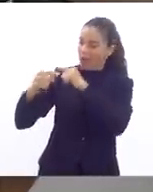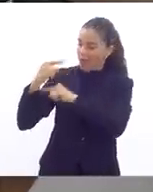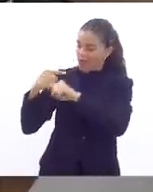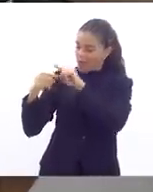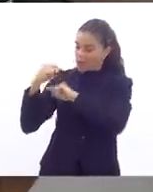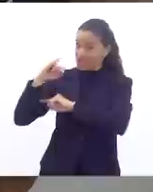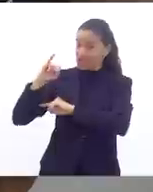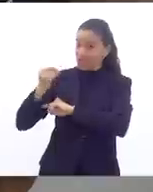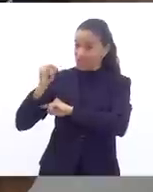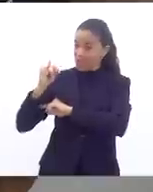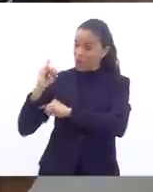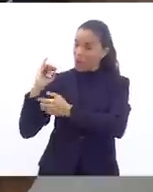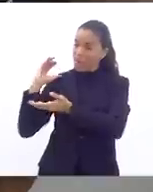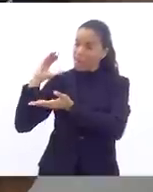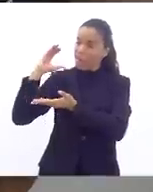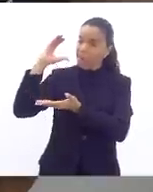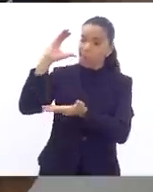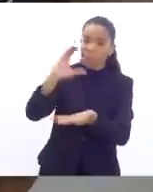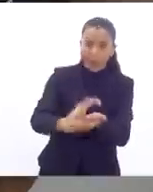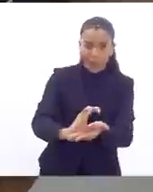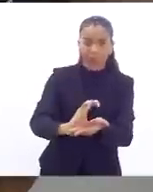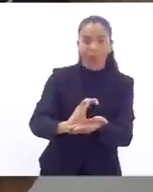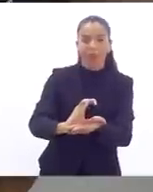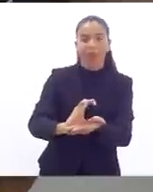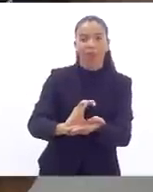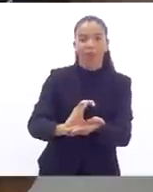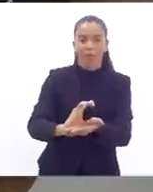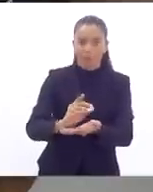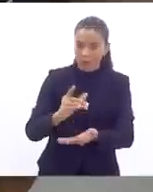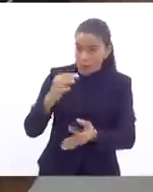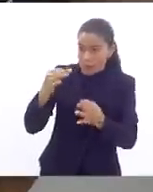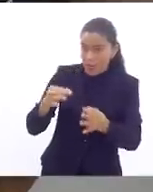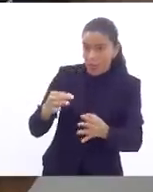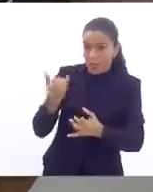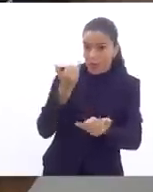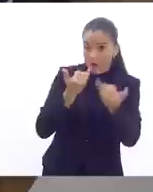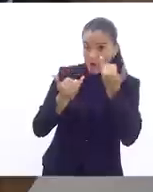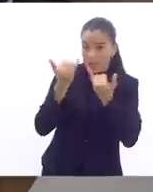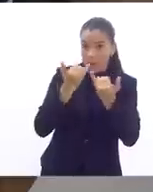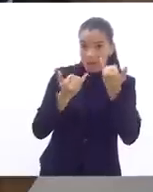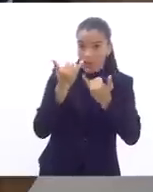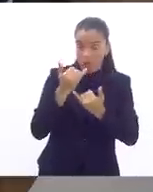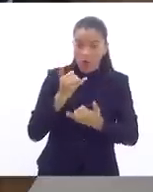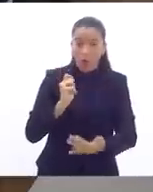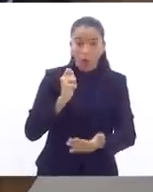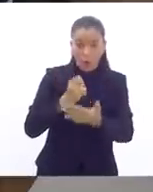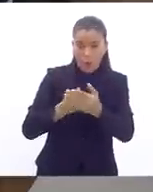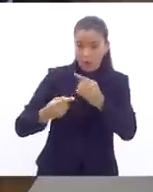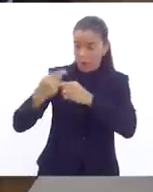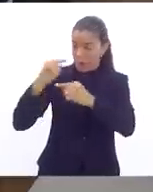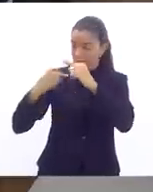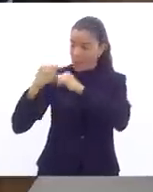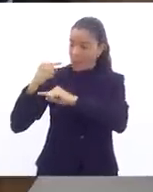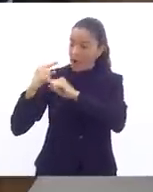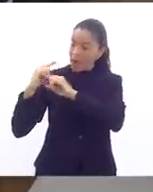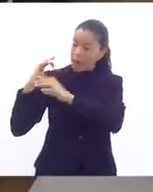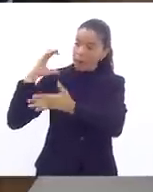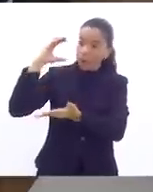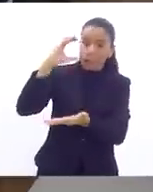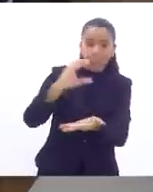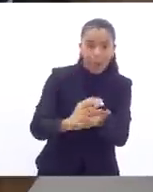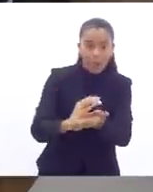lá em janeiro e pago tudo Eduardo recebeu confirma essa informação Eduardo o pagamento é feito retroagido do retroagindo o